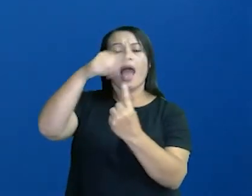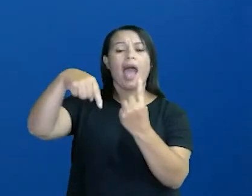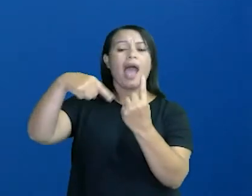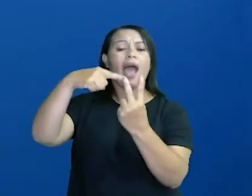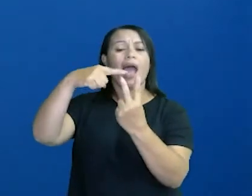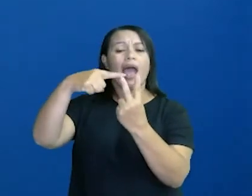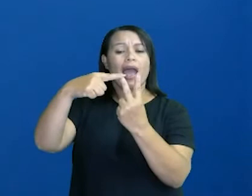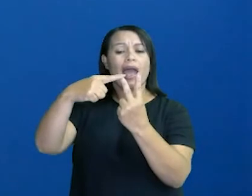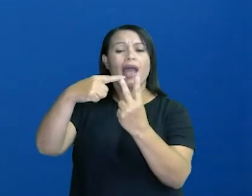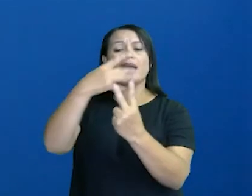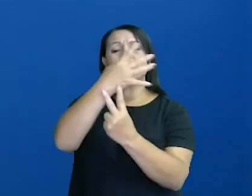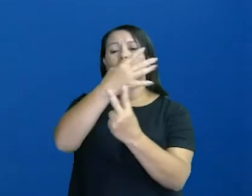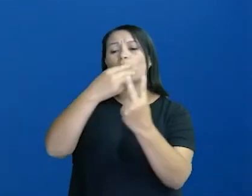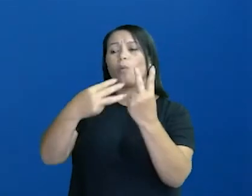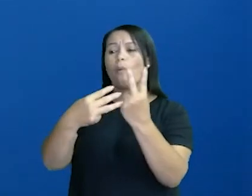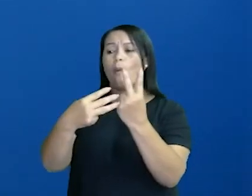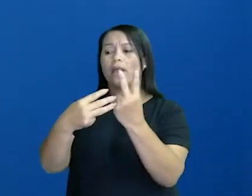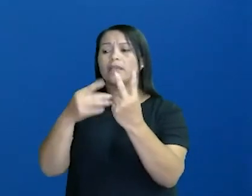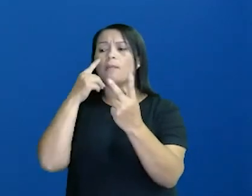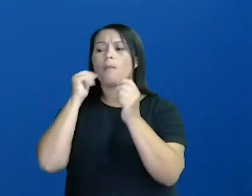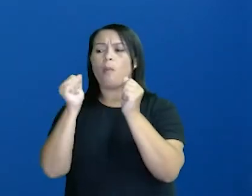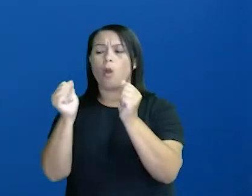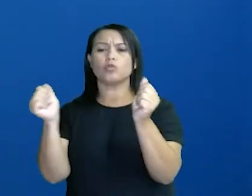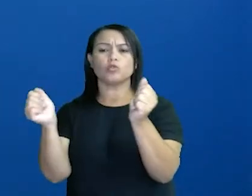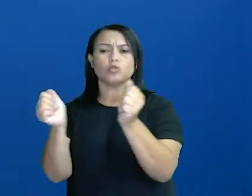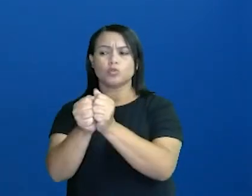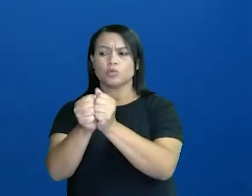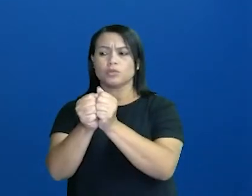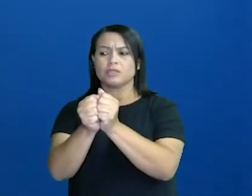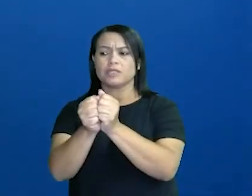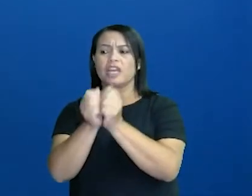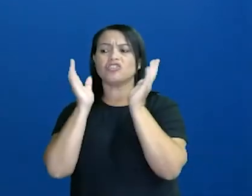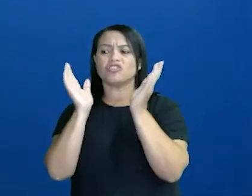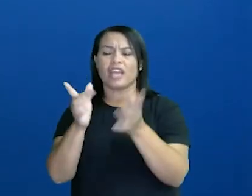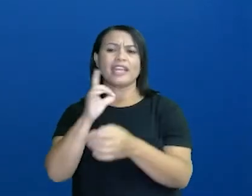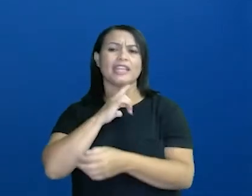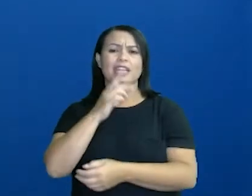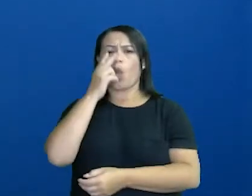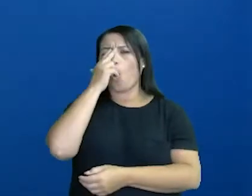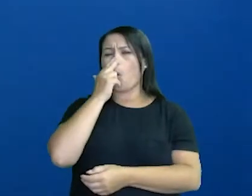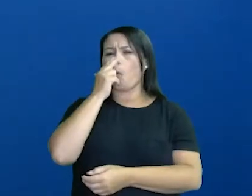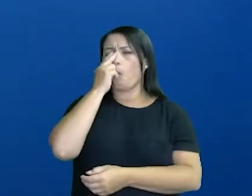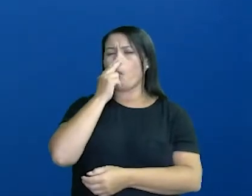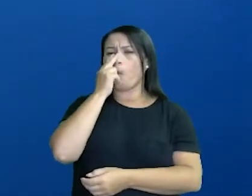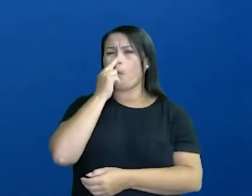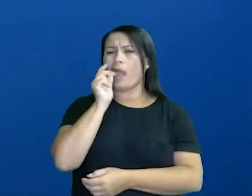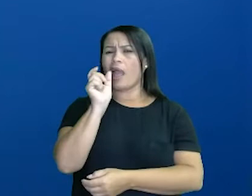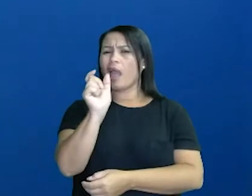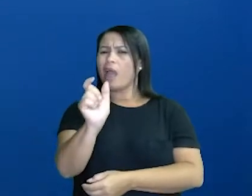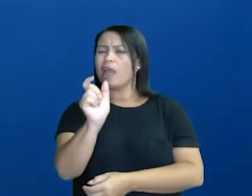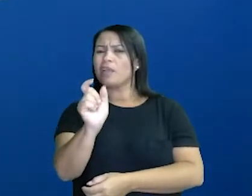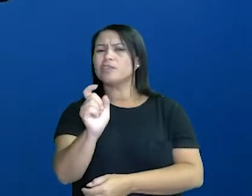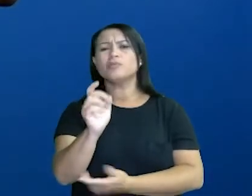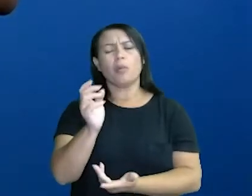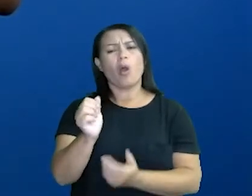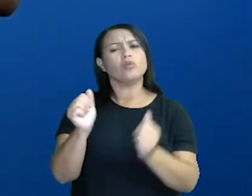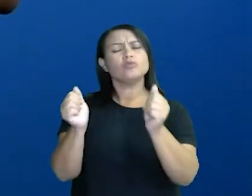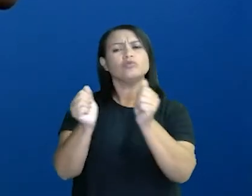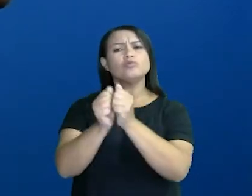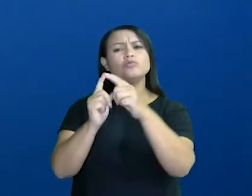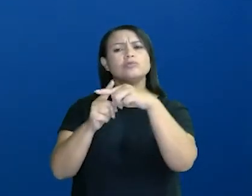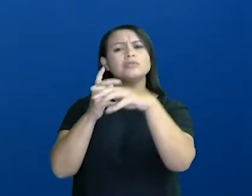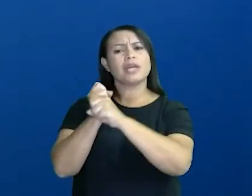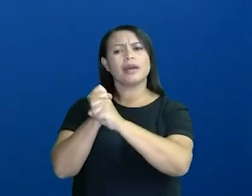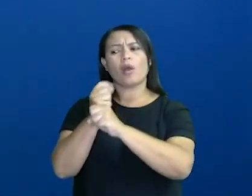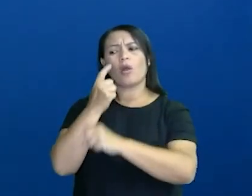três Tá certo posso juntar já que elas possuem o mesmo radical um mesmo isso eu posso